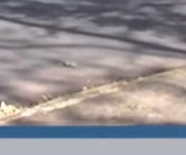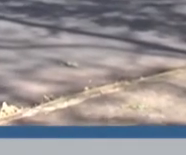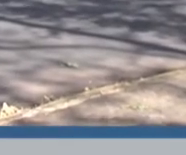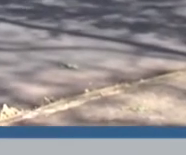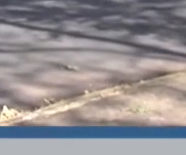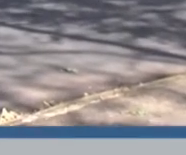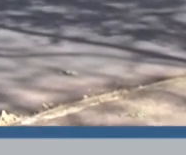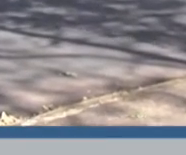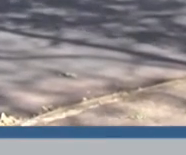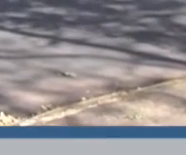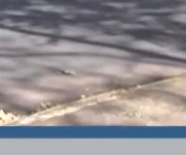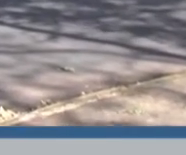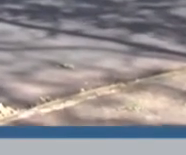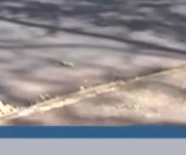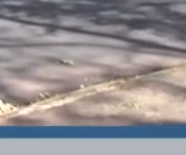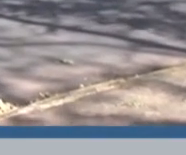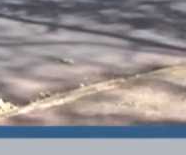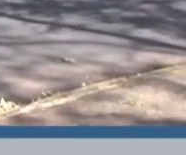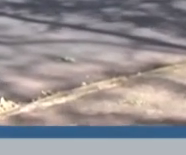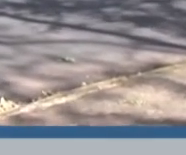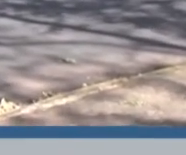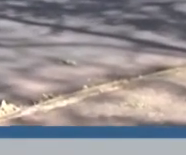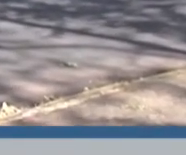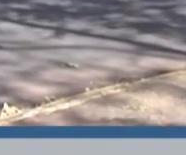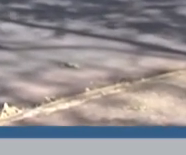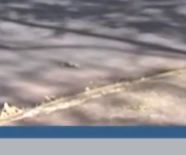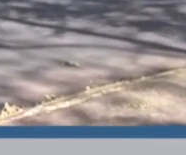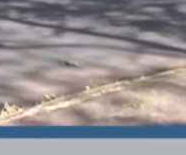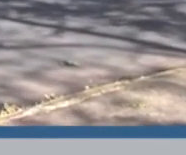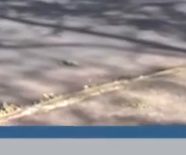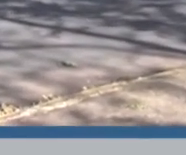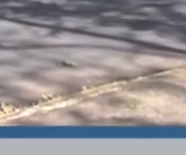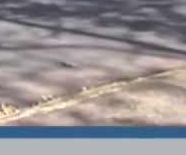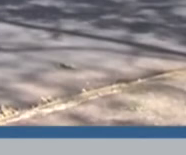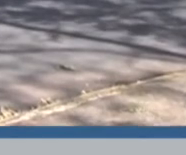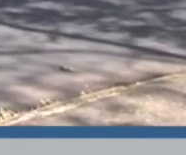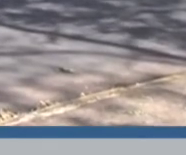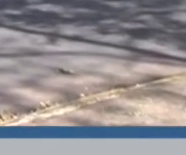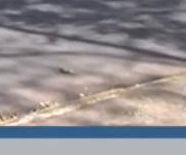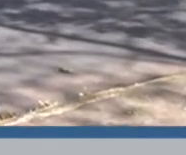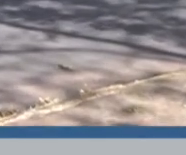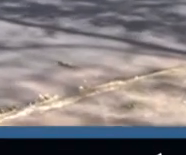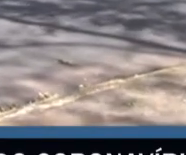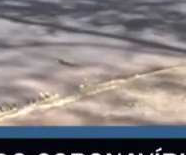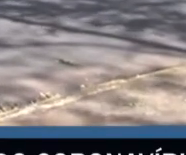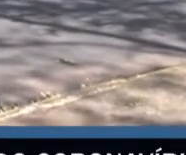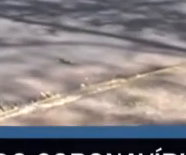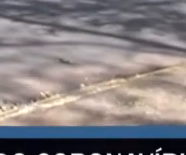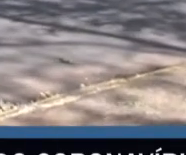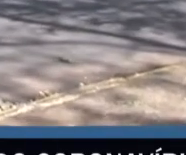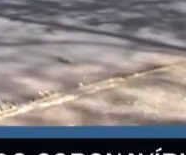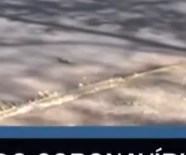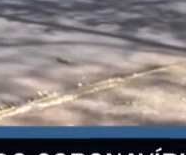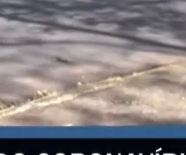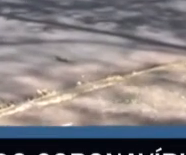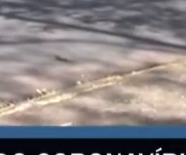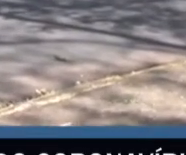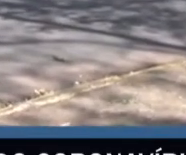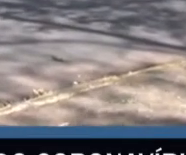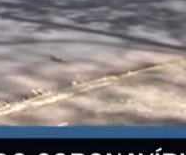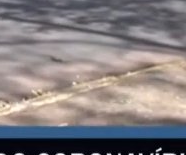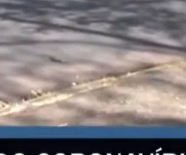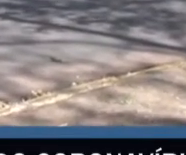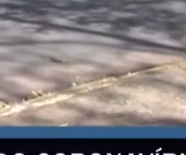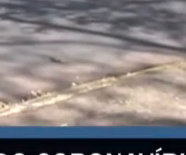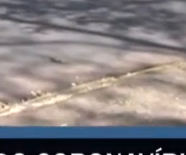classificação divulgada pelo programa Prosseguir, 33 municípios mantiveram o grau de risco que já ocupavam há